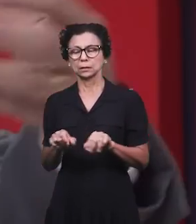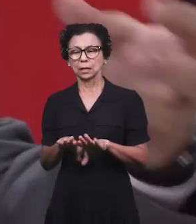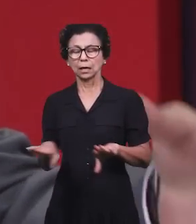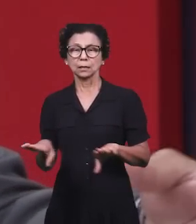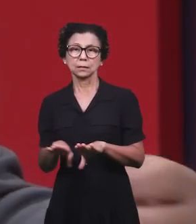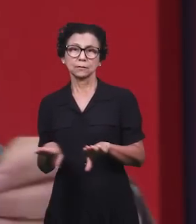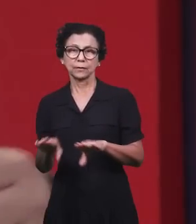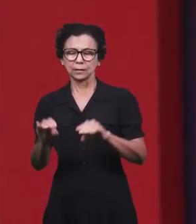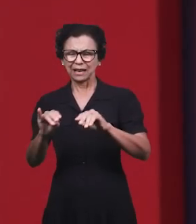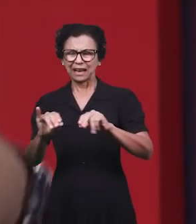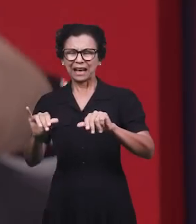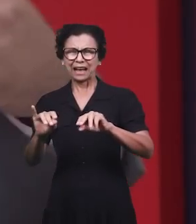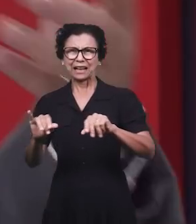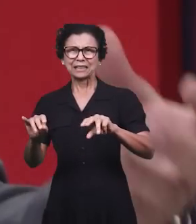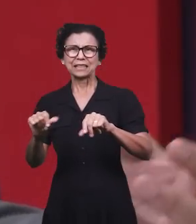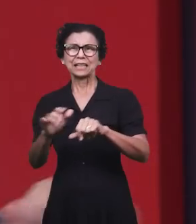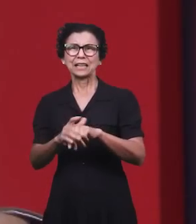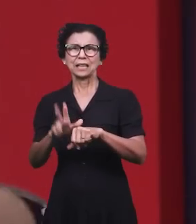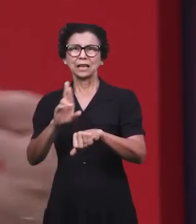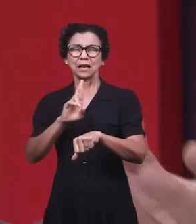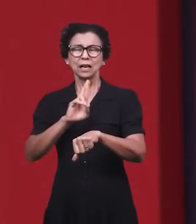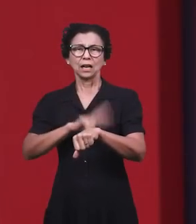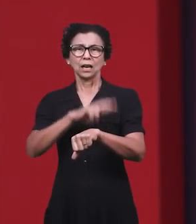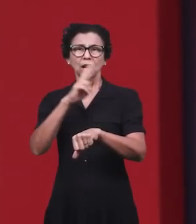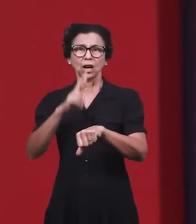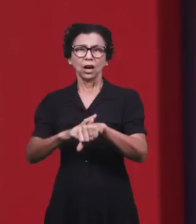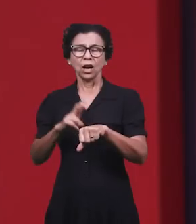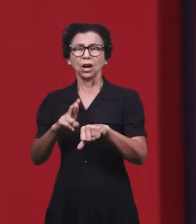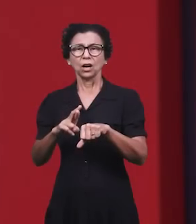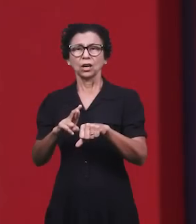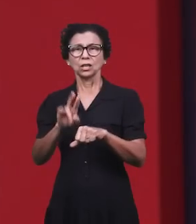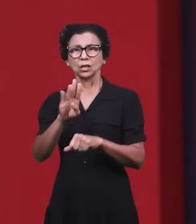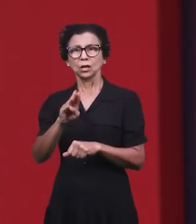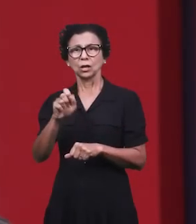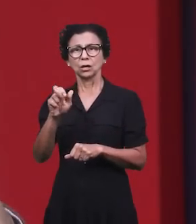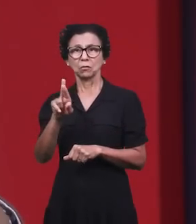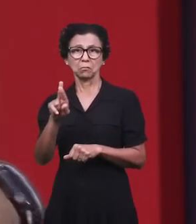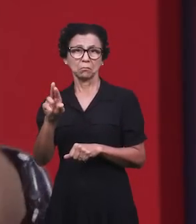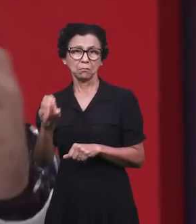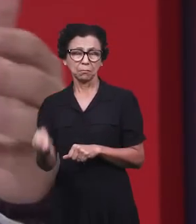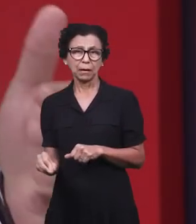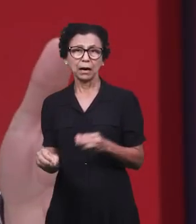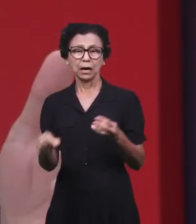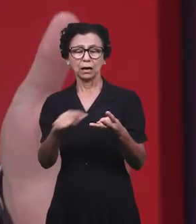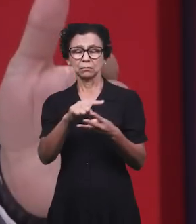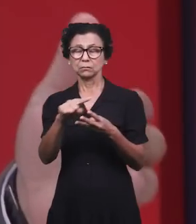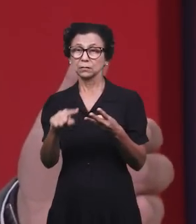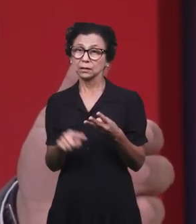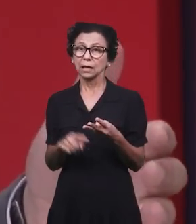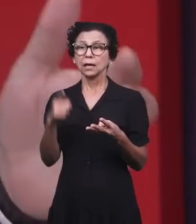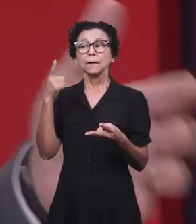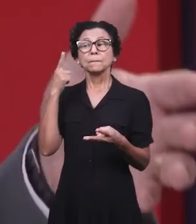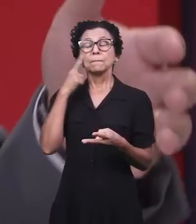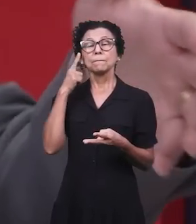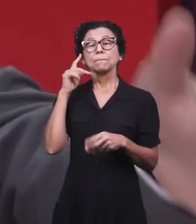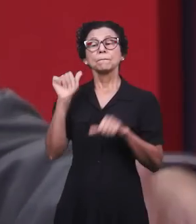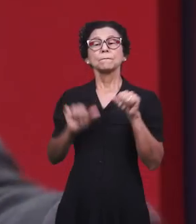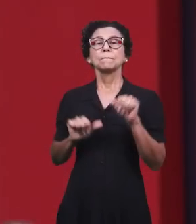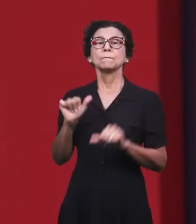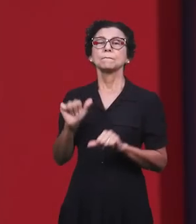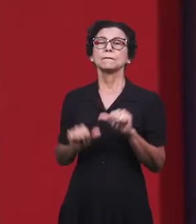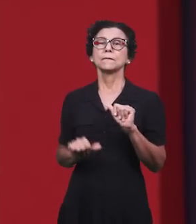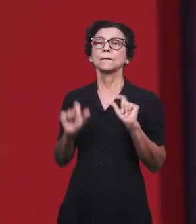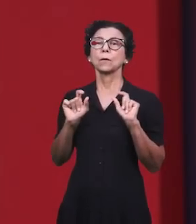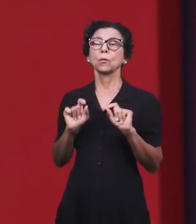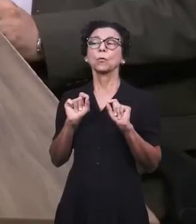rochosos, arenosos, tem siltes, né, ou barros. Então, tudo isso vai definir no projeto qual a fundação que você